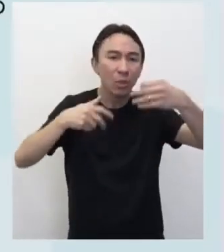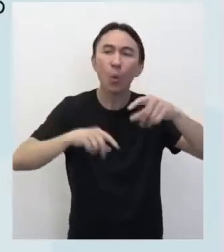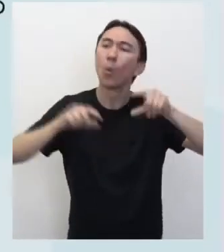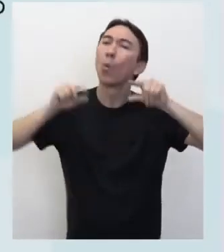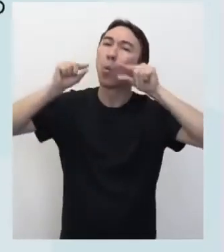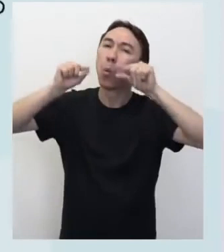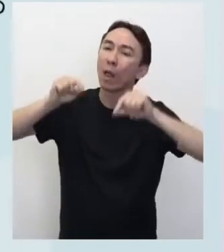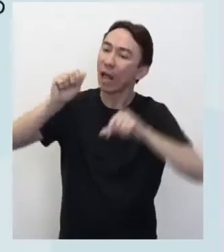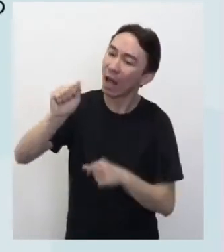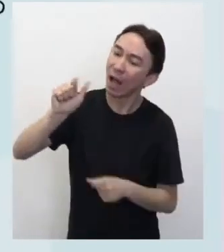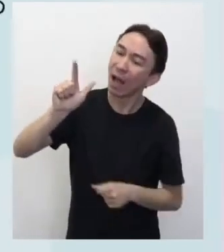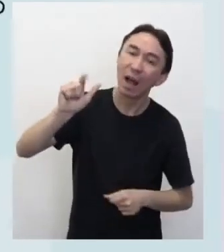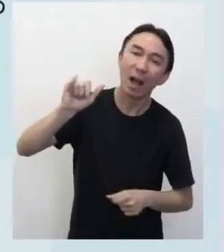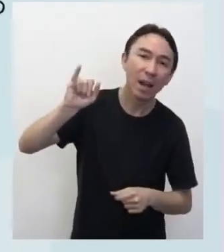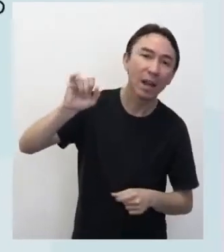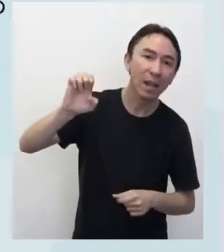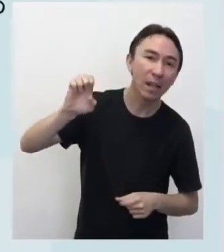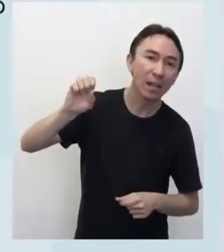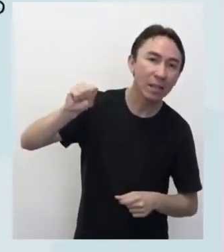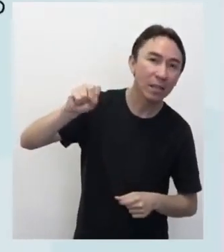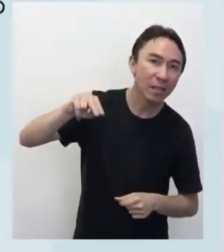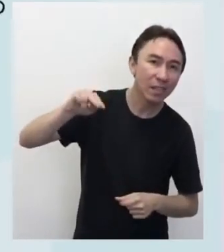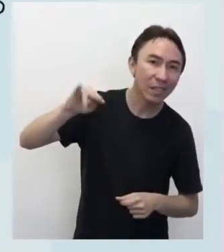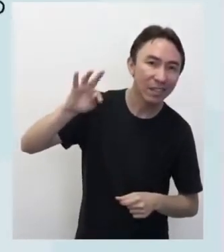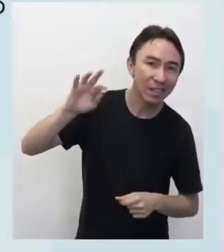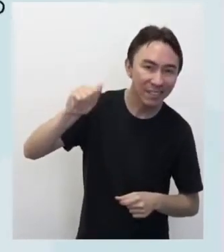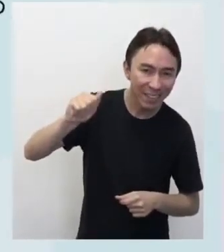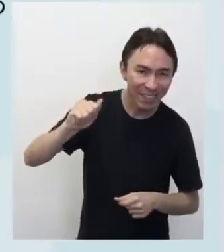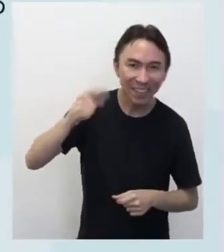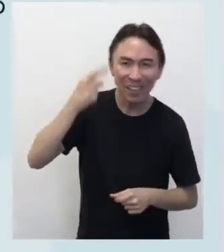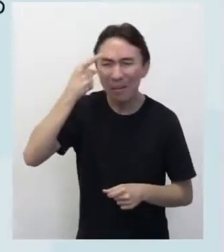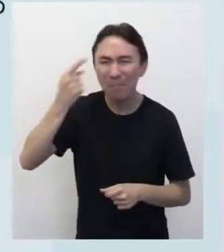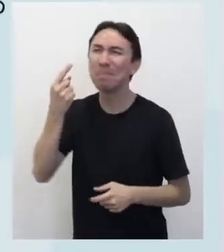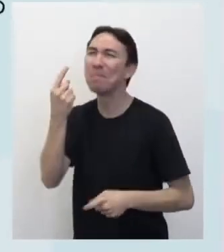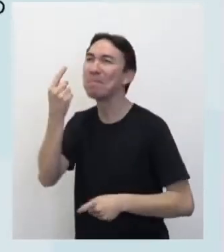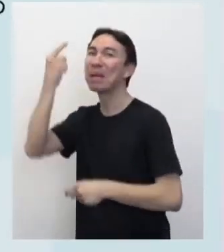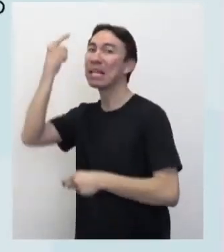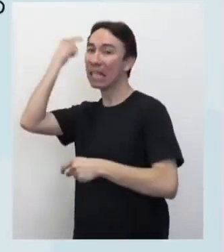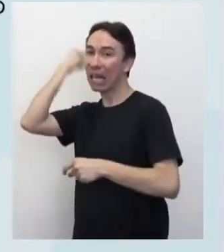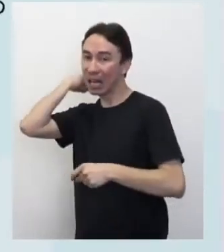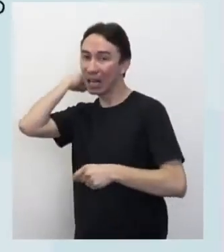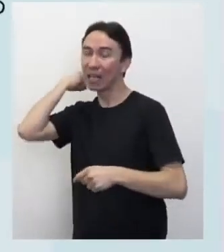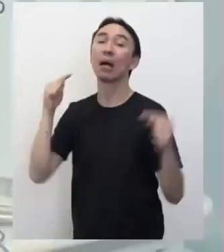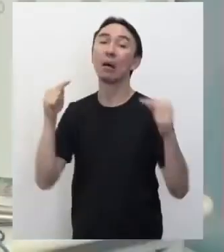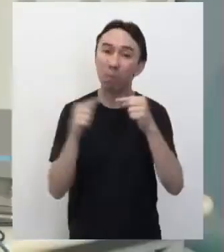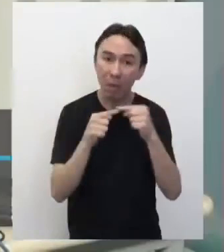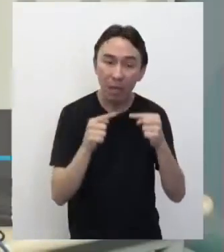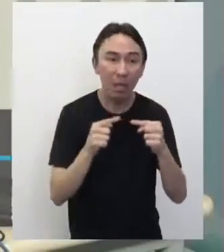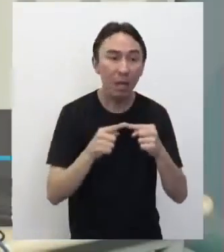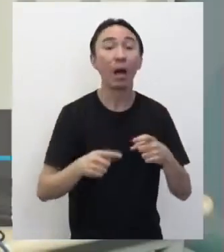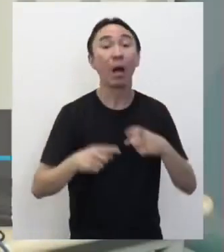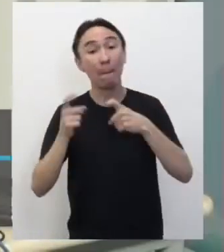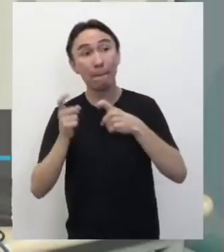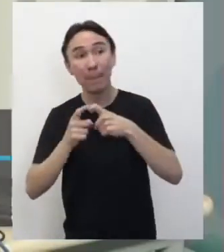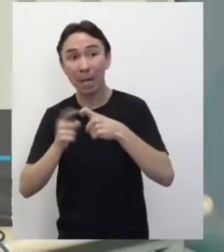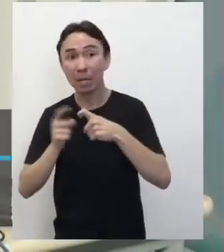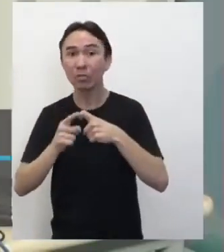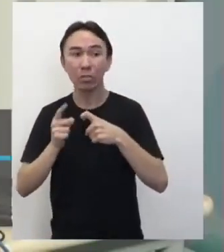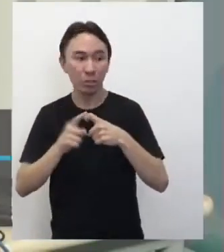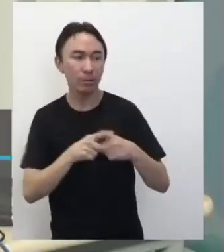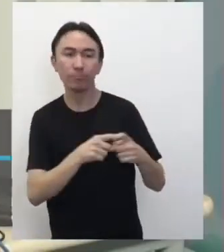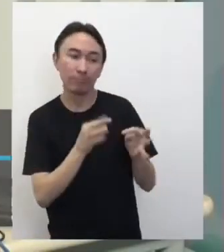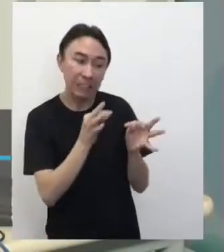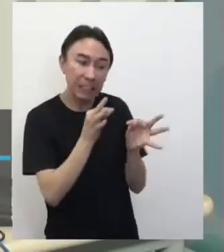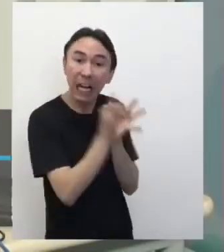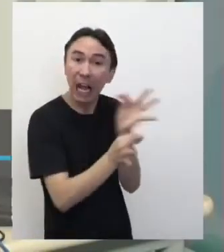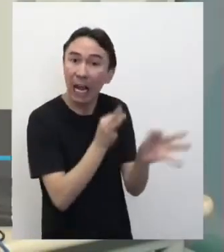fala alienista, naquela época se referia ao médico, aquele que cuidava dos alienados, que eram os loucos. Então, a